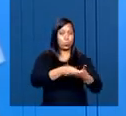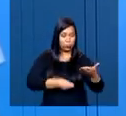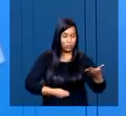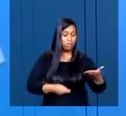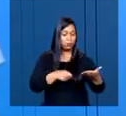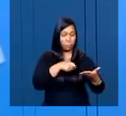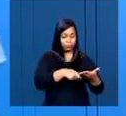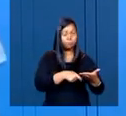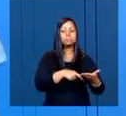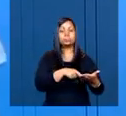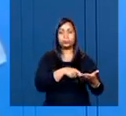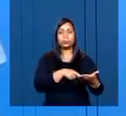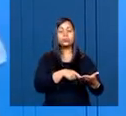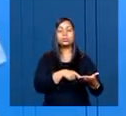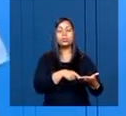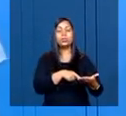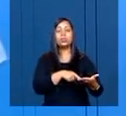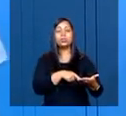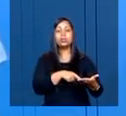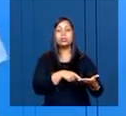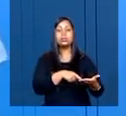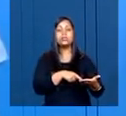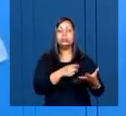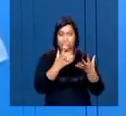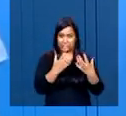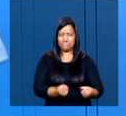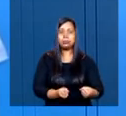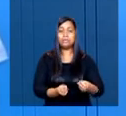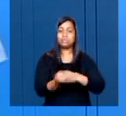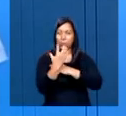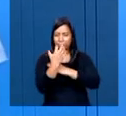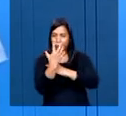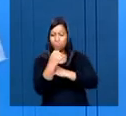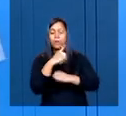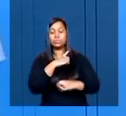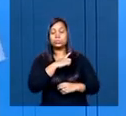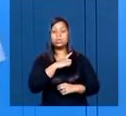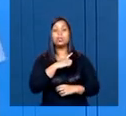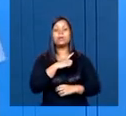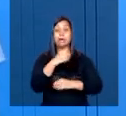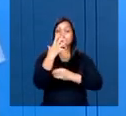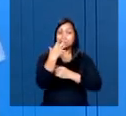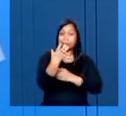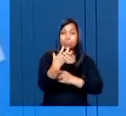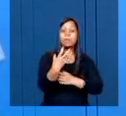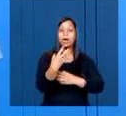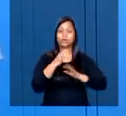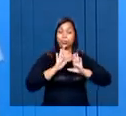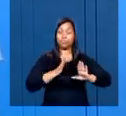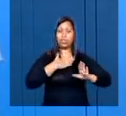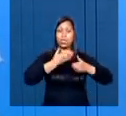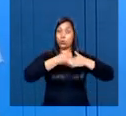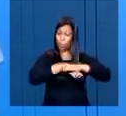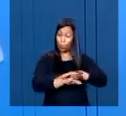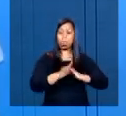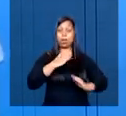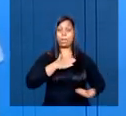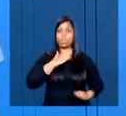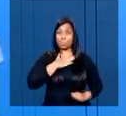conscientização, de consentimento. Essa filmagem, ela fica comigo,